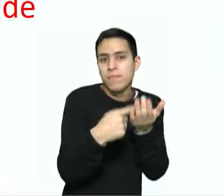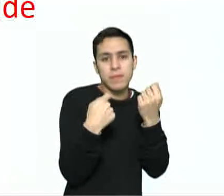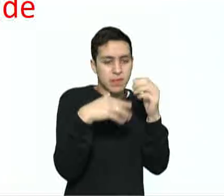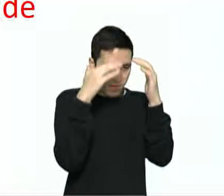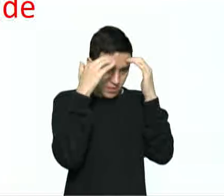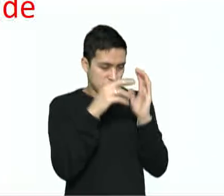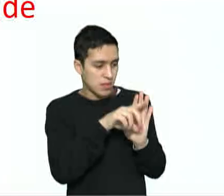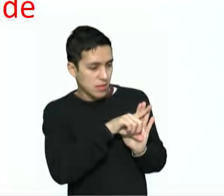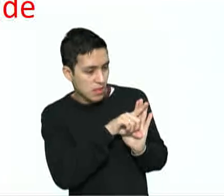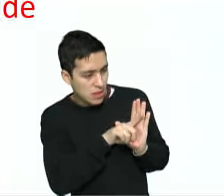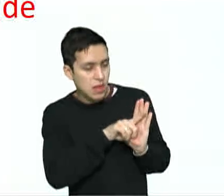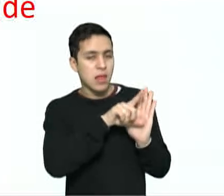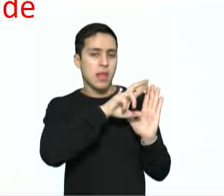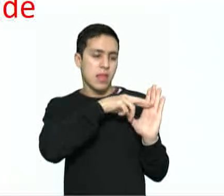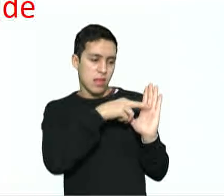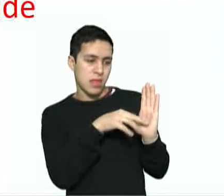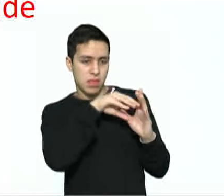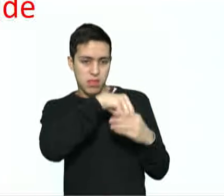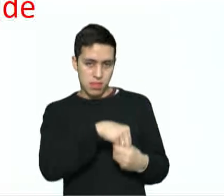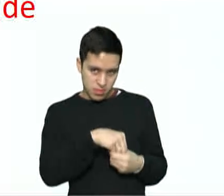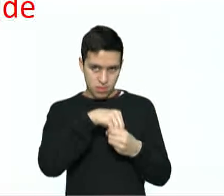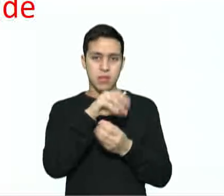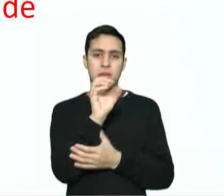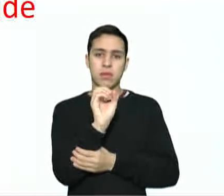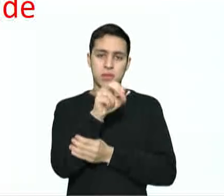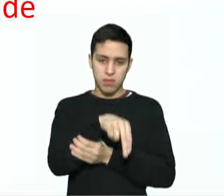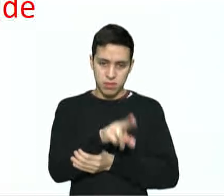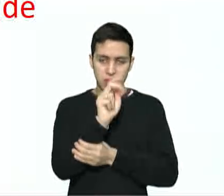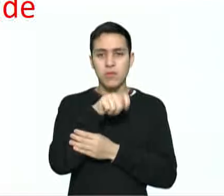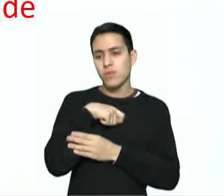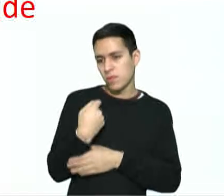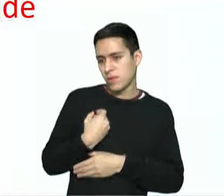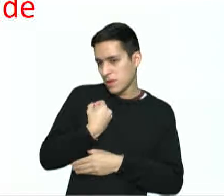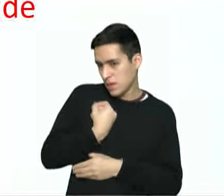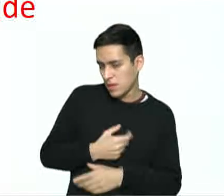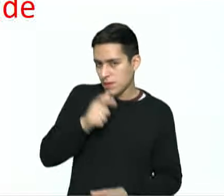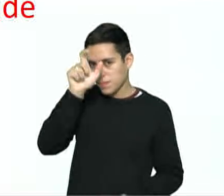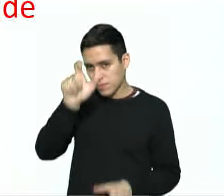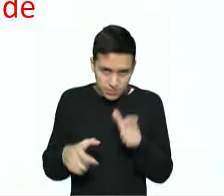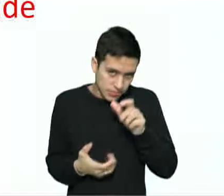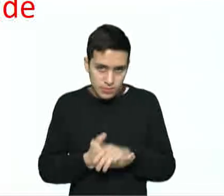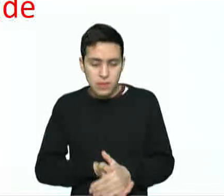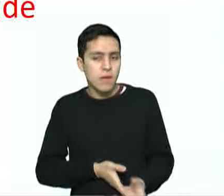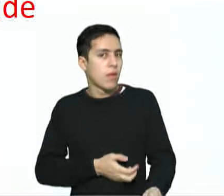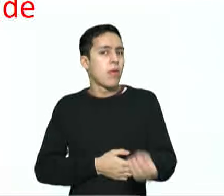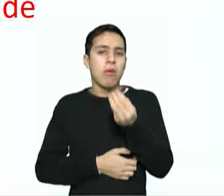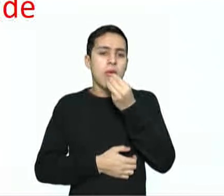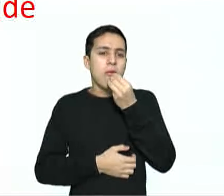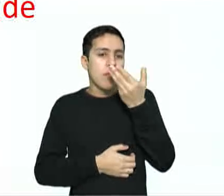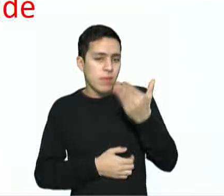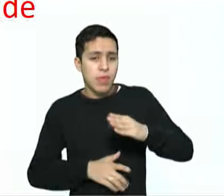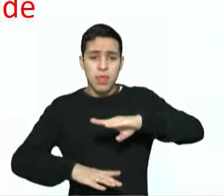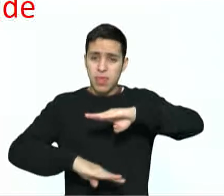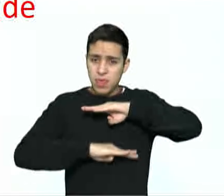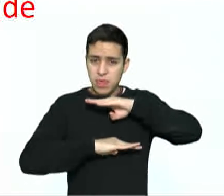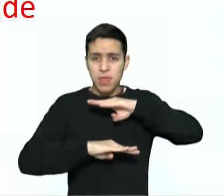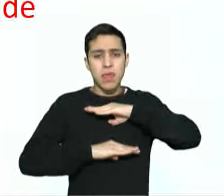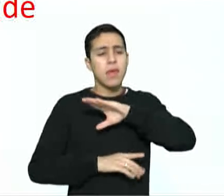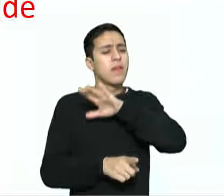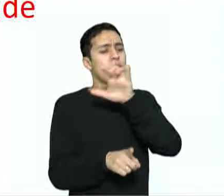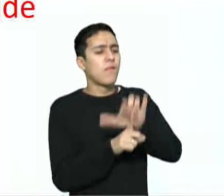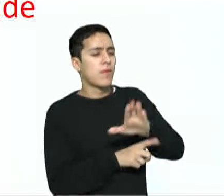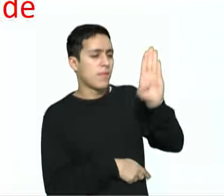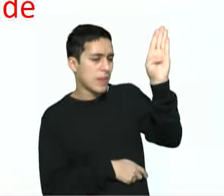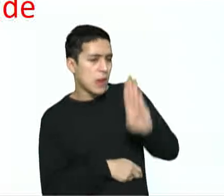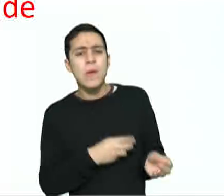legislação pertinente à ONU dentro da situação de vida humana e, logicamente, essas situações influenciam o Brasil.